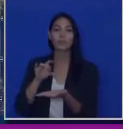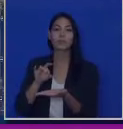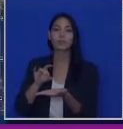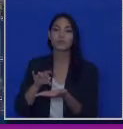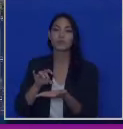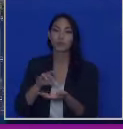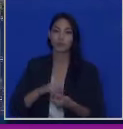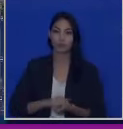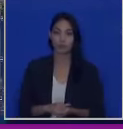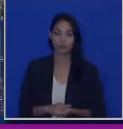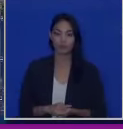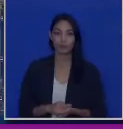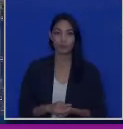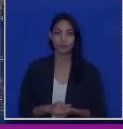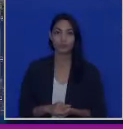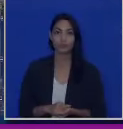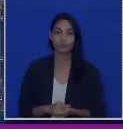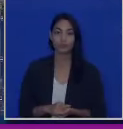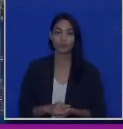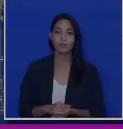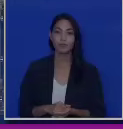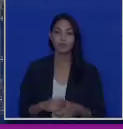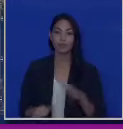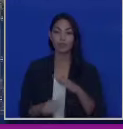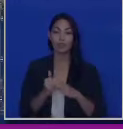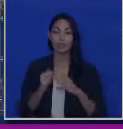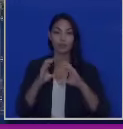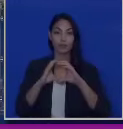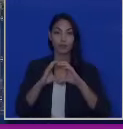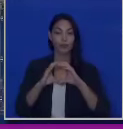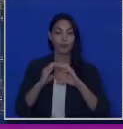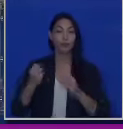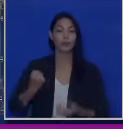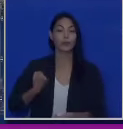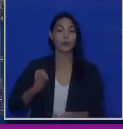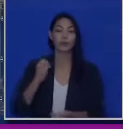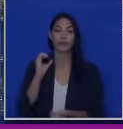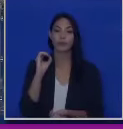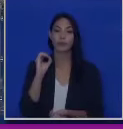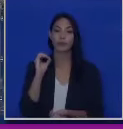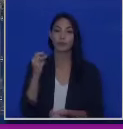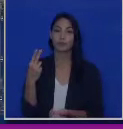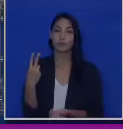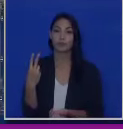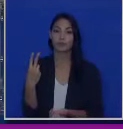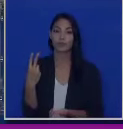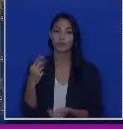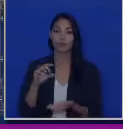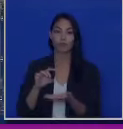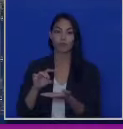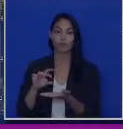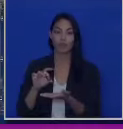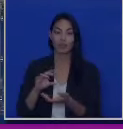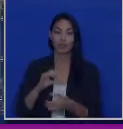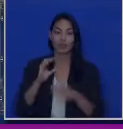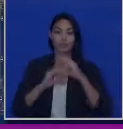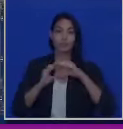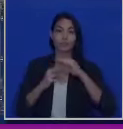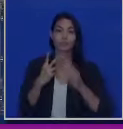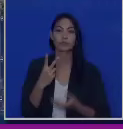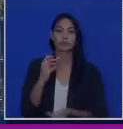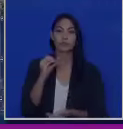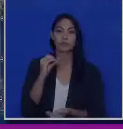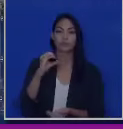Loto Fácil. Qual será o primeiro número sorteado? É bola 02. Loto Fácil hoje, concurso